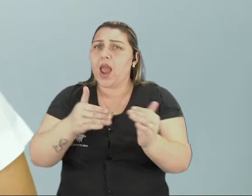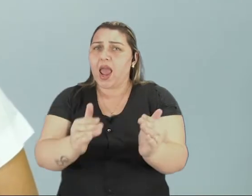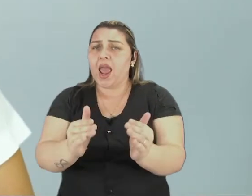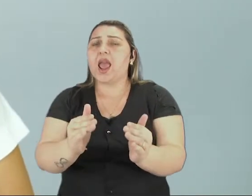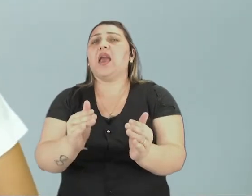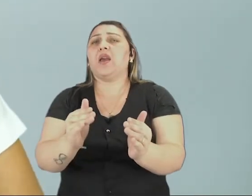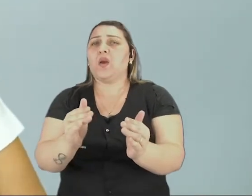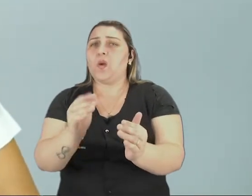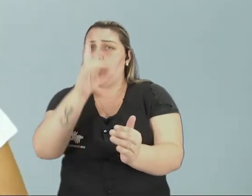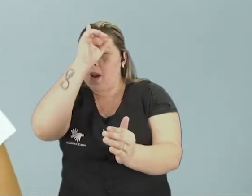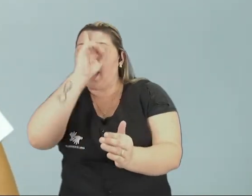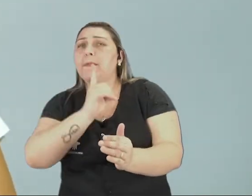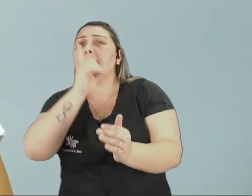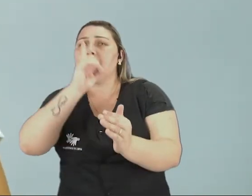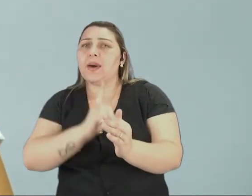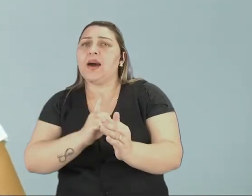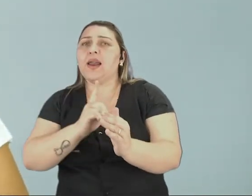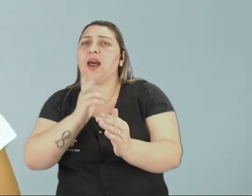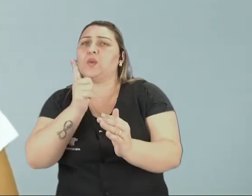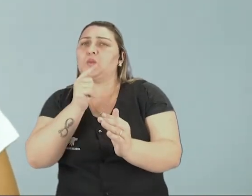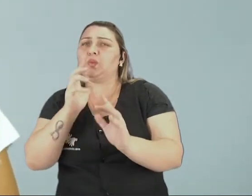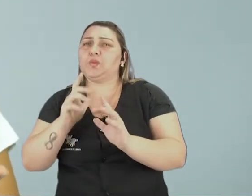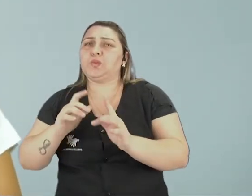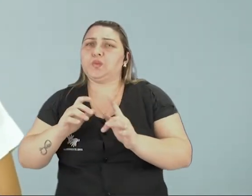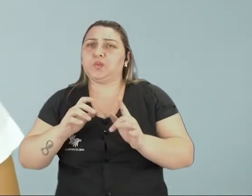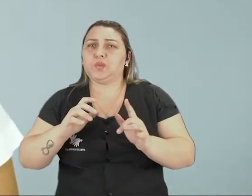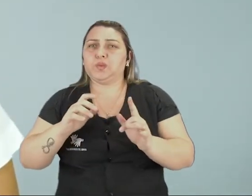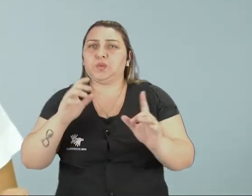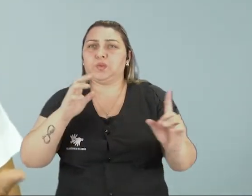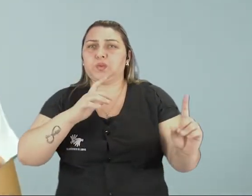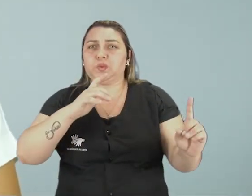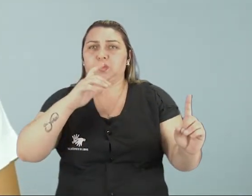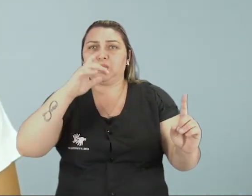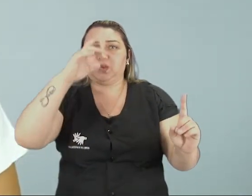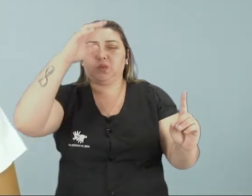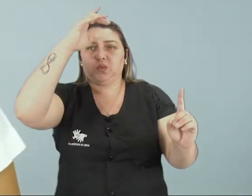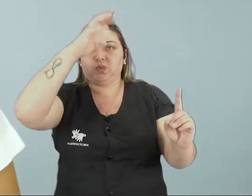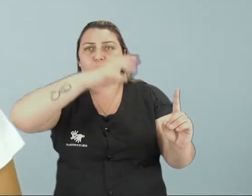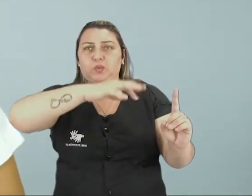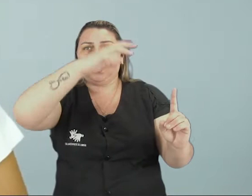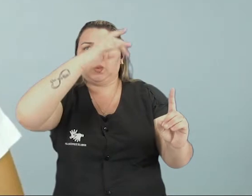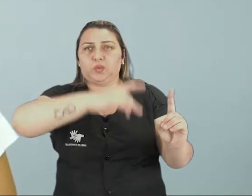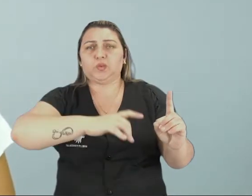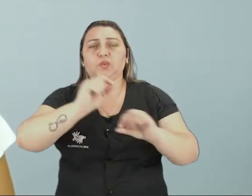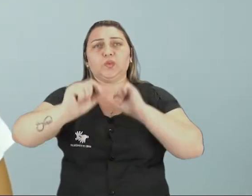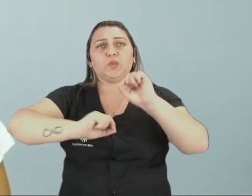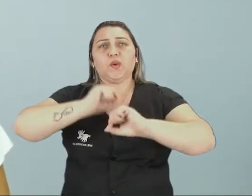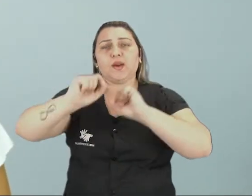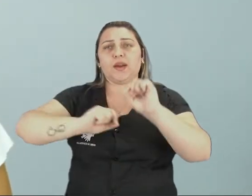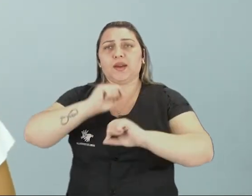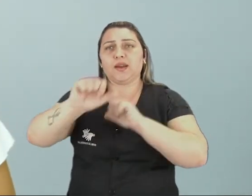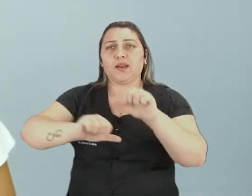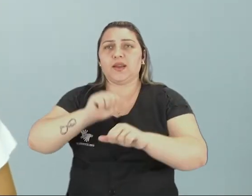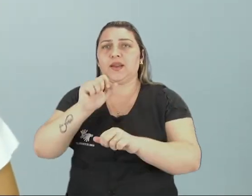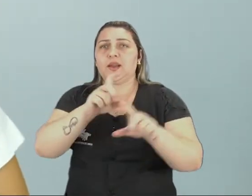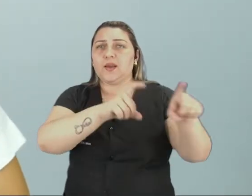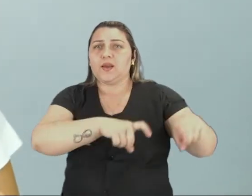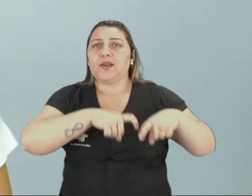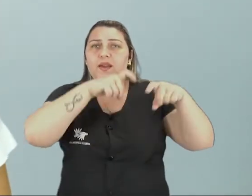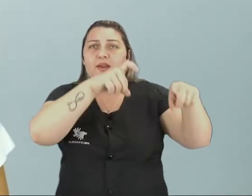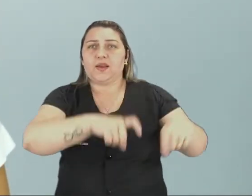Tá? E essa forma de regadio vai se transformar em quê? Vai se transformar em uma